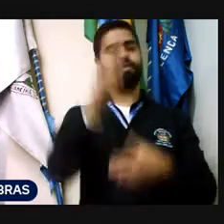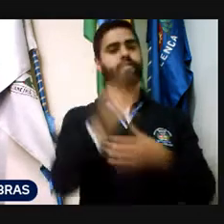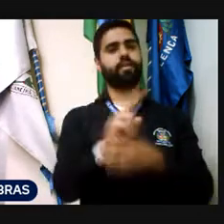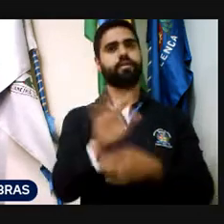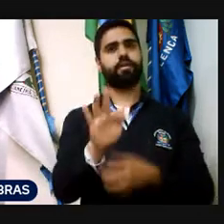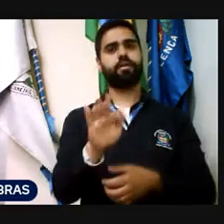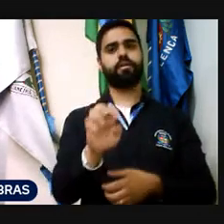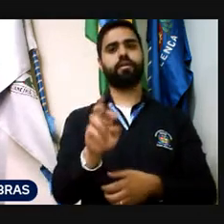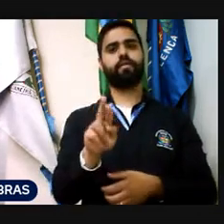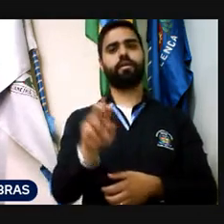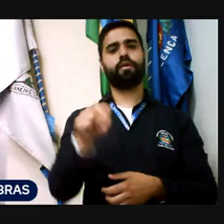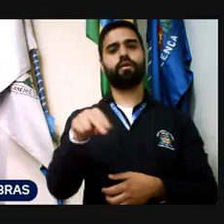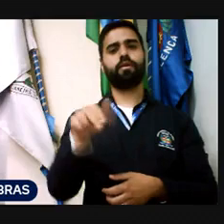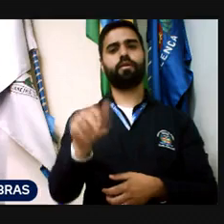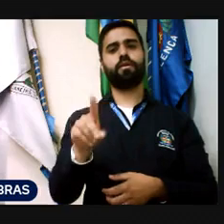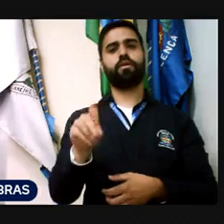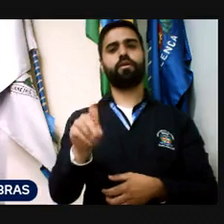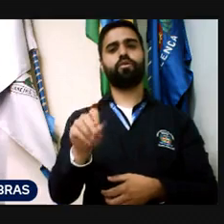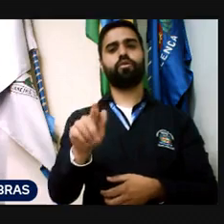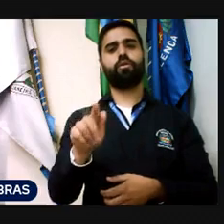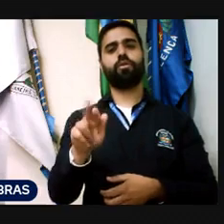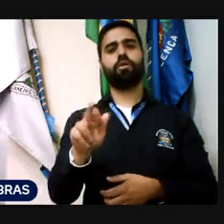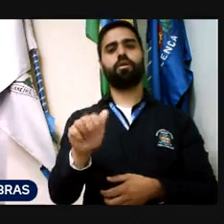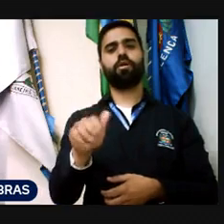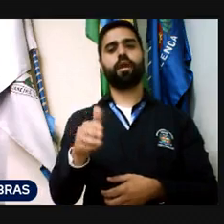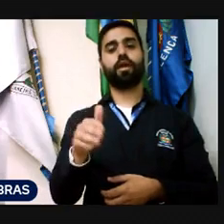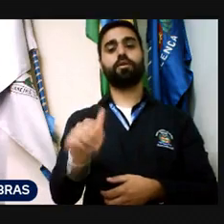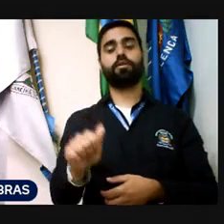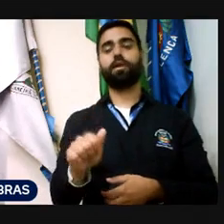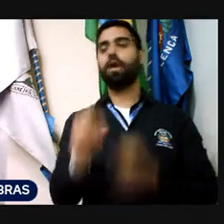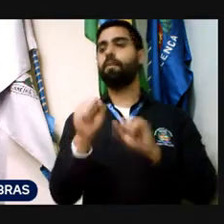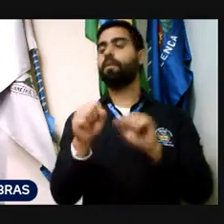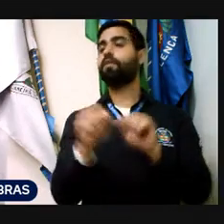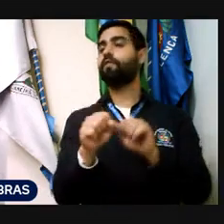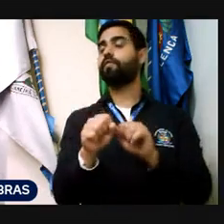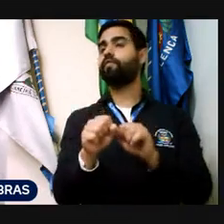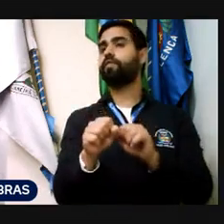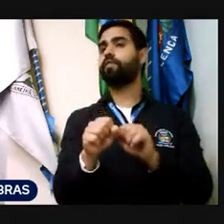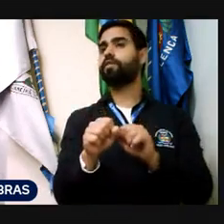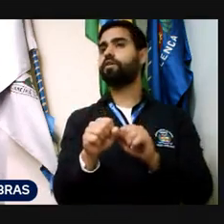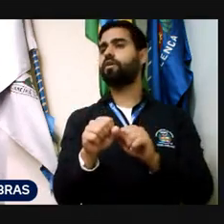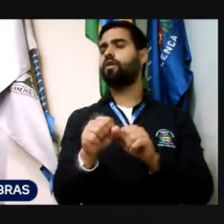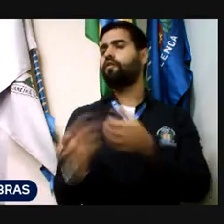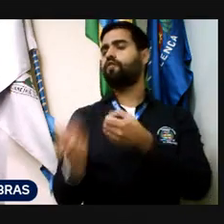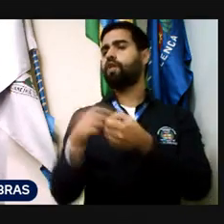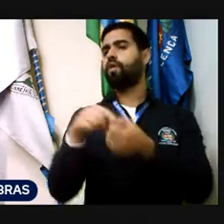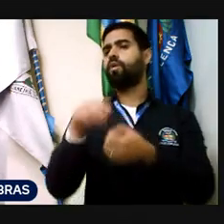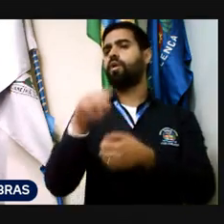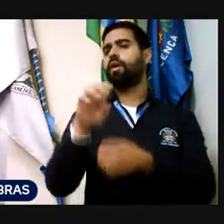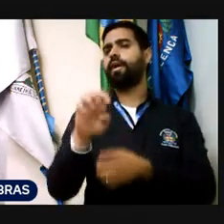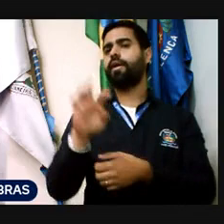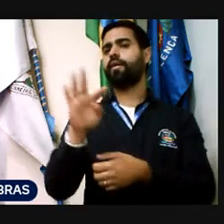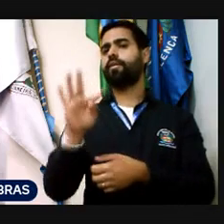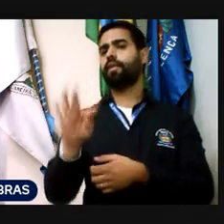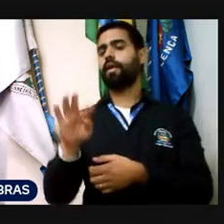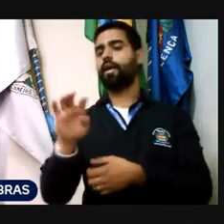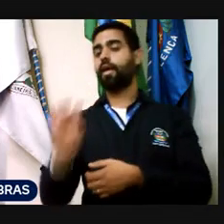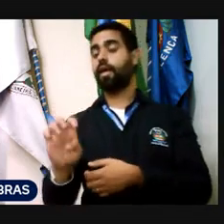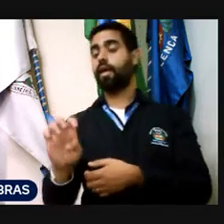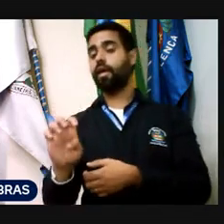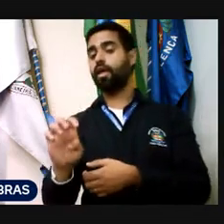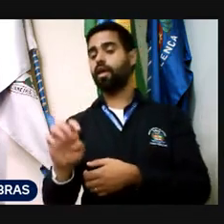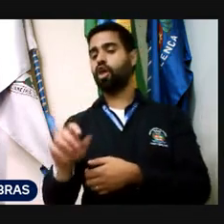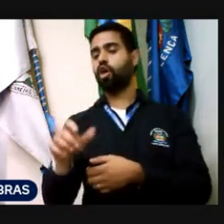Furtado da Graça, através do setor responsável, a reativação do ETE, Estação de Tratamento de Esgoto do